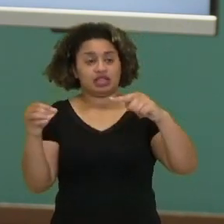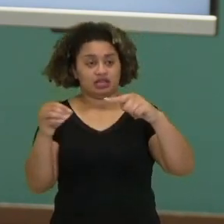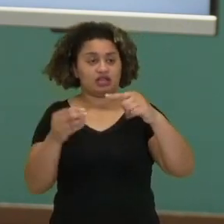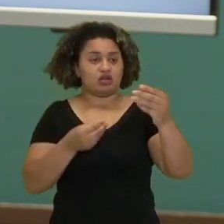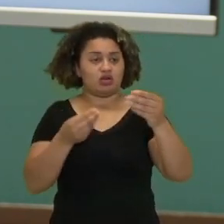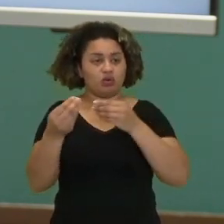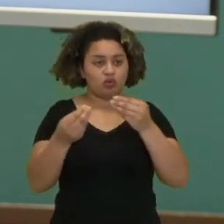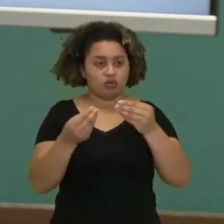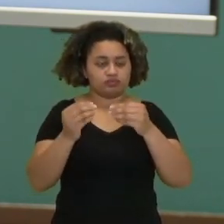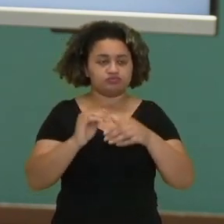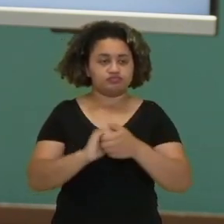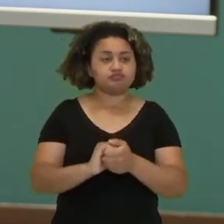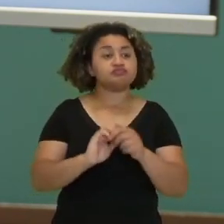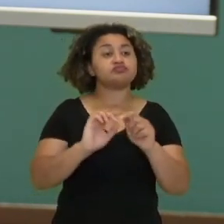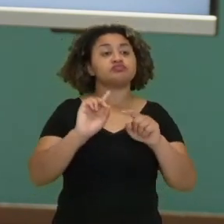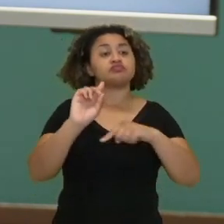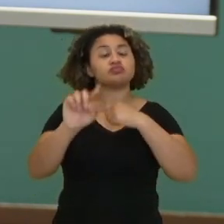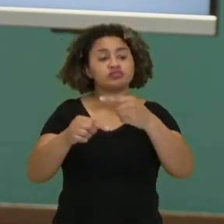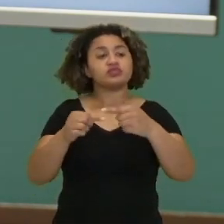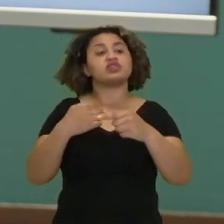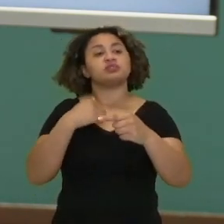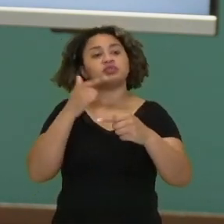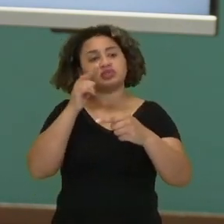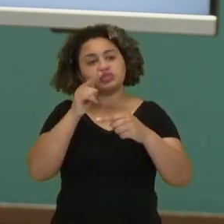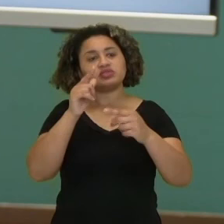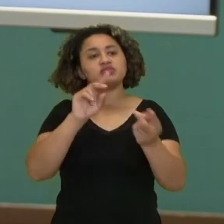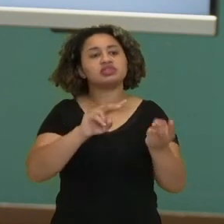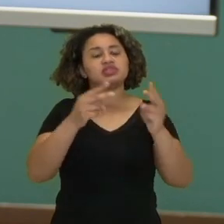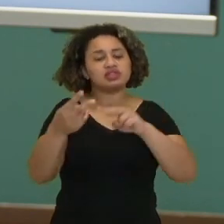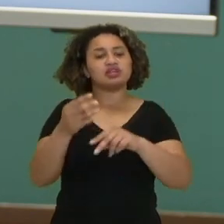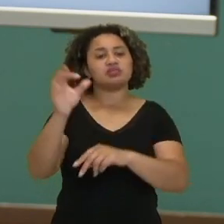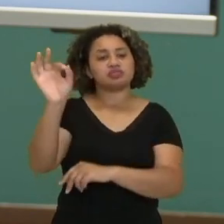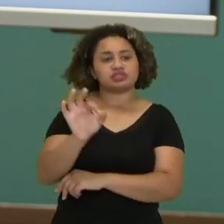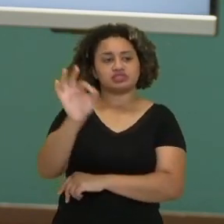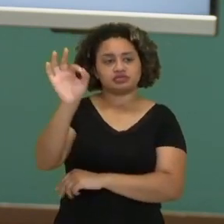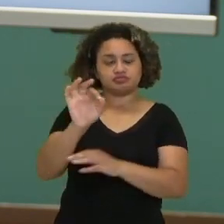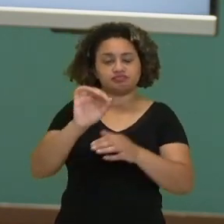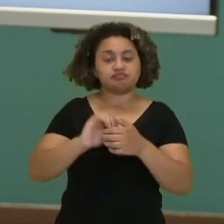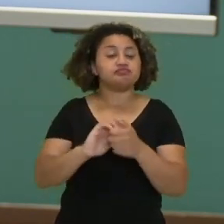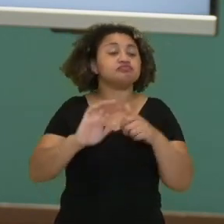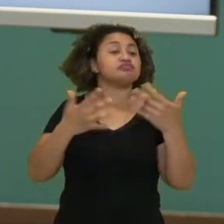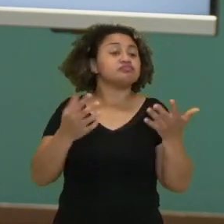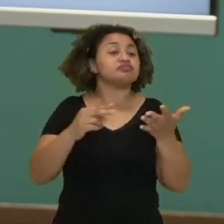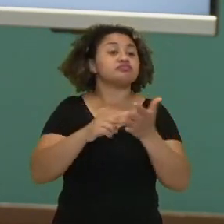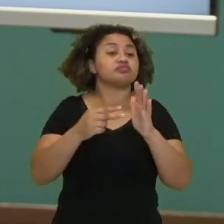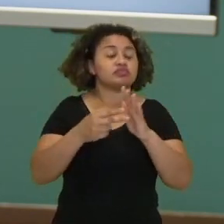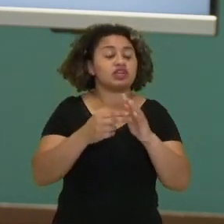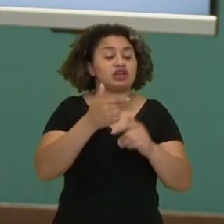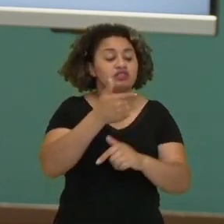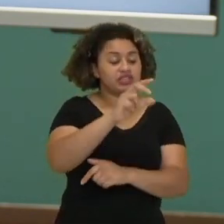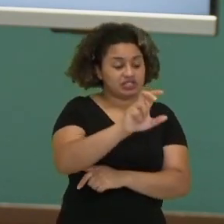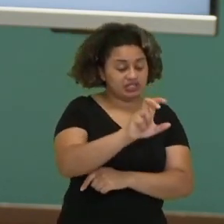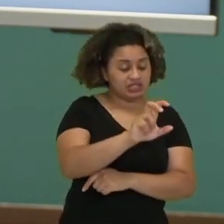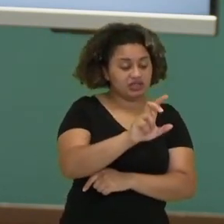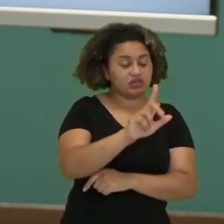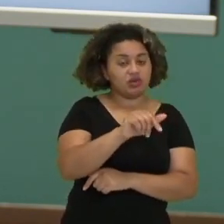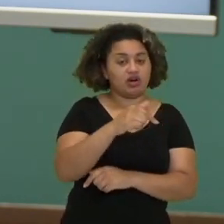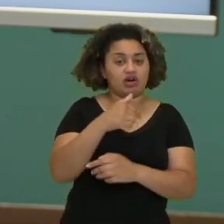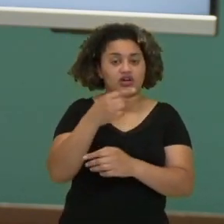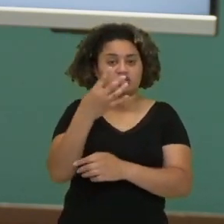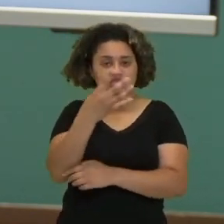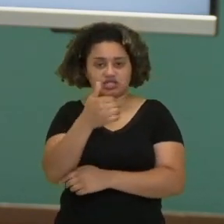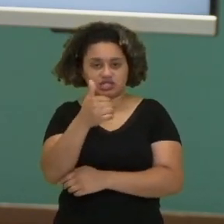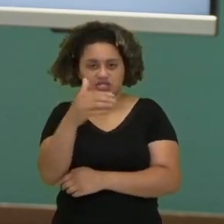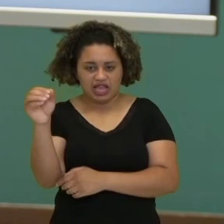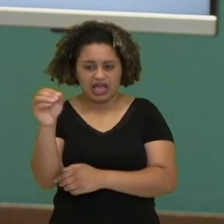100, ok? Para depois transformarmos em porcentagem. Então, eu sei que 25 é a quarta